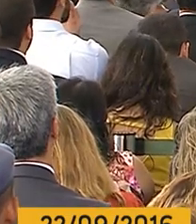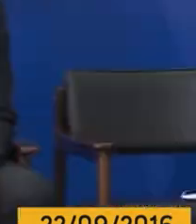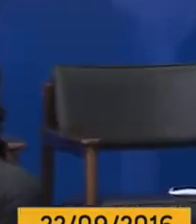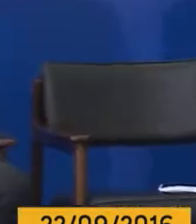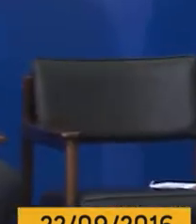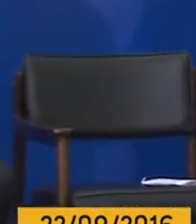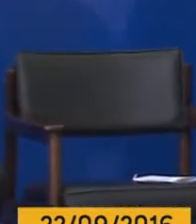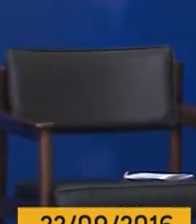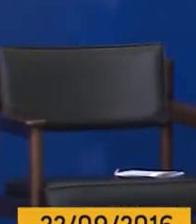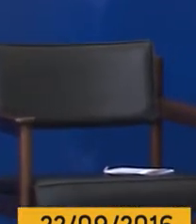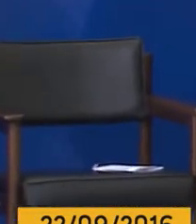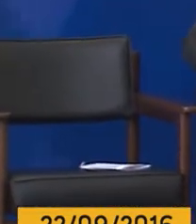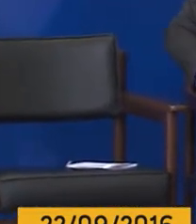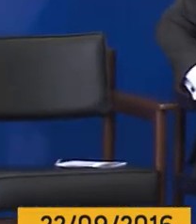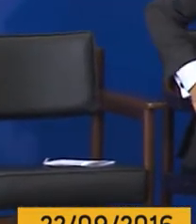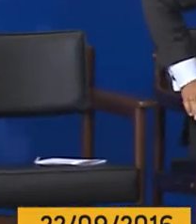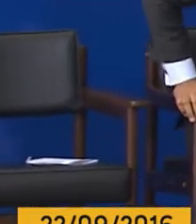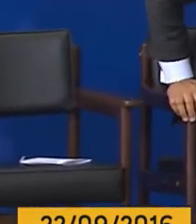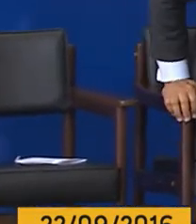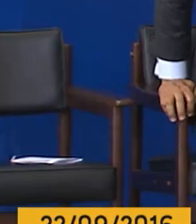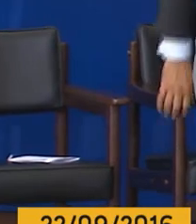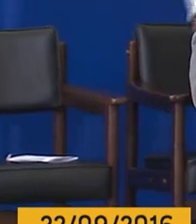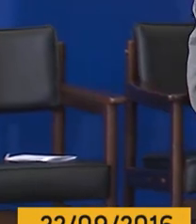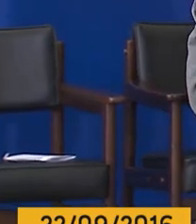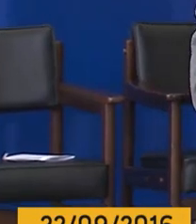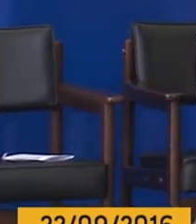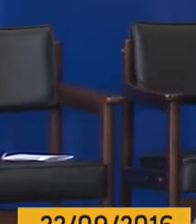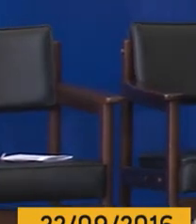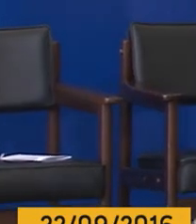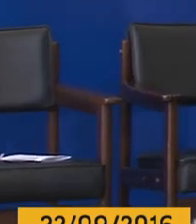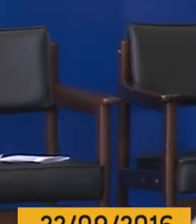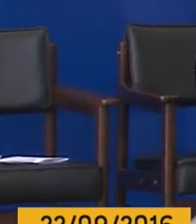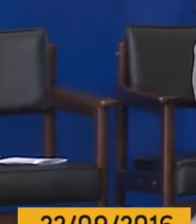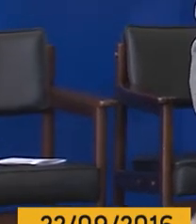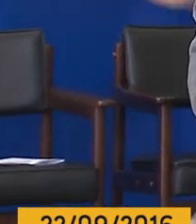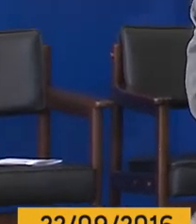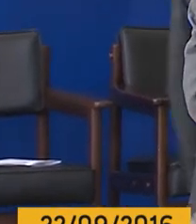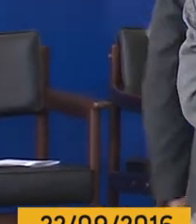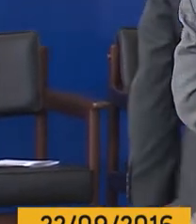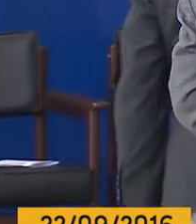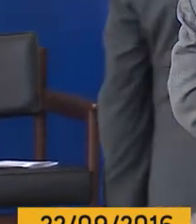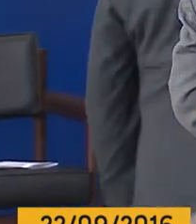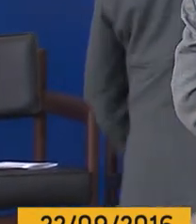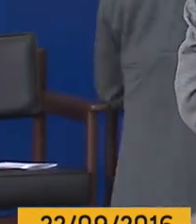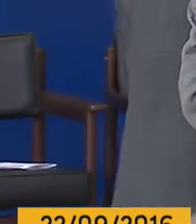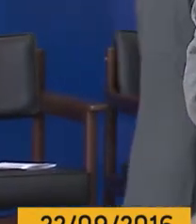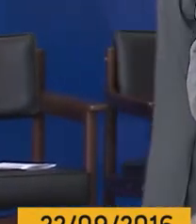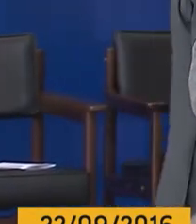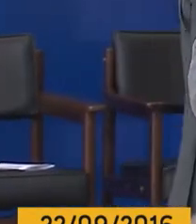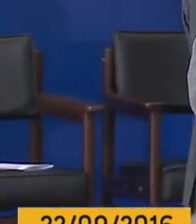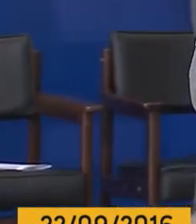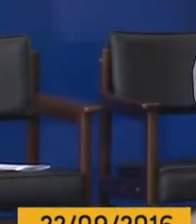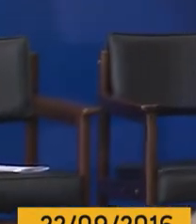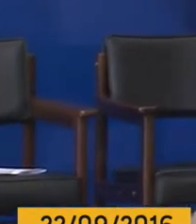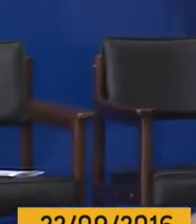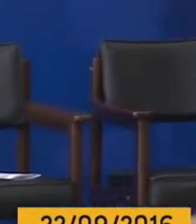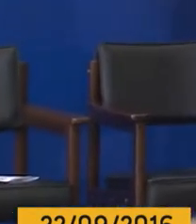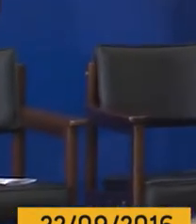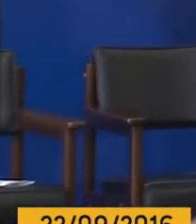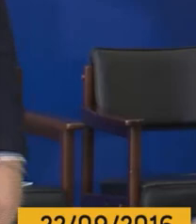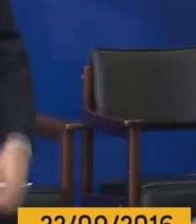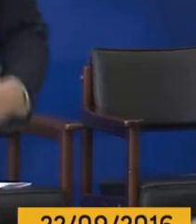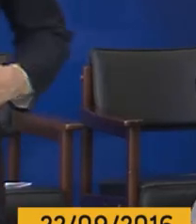ensino médio que institui a política de fomento a implementação de escolas de ensino médio em tempo